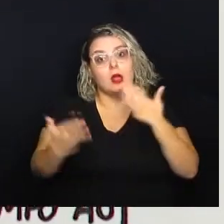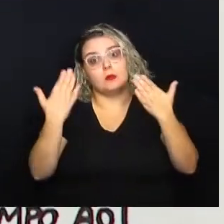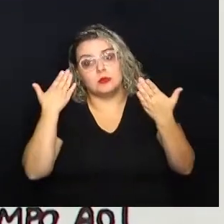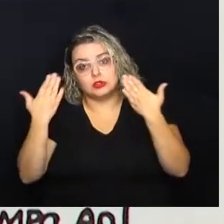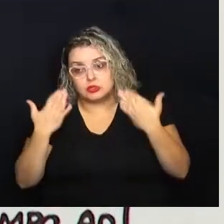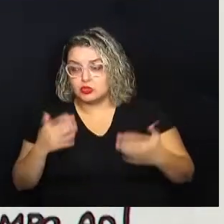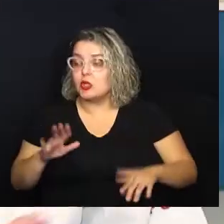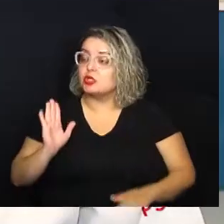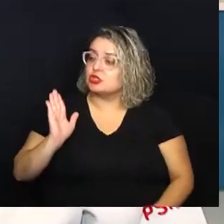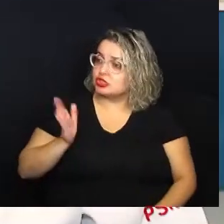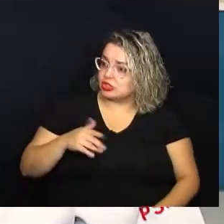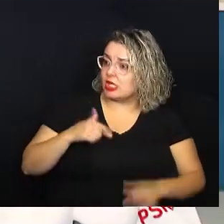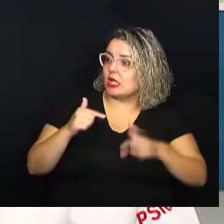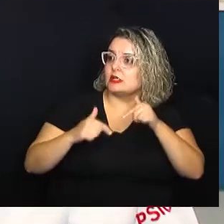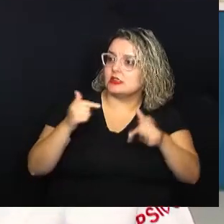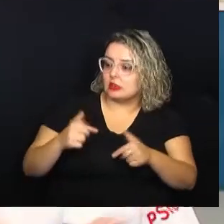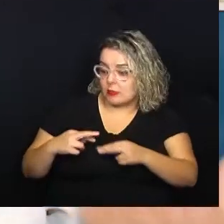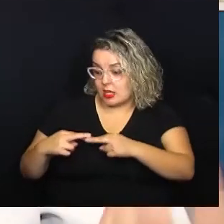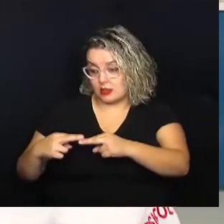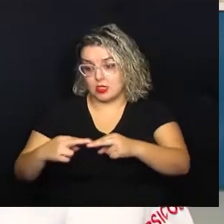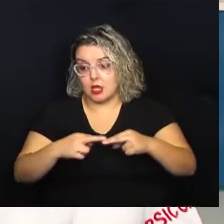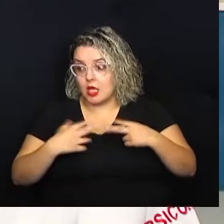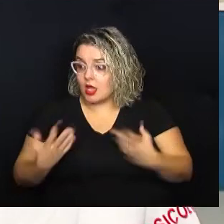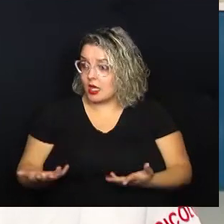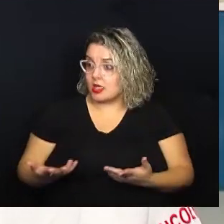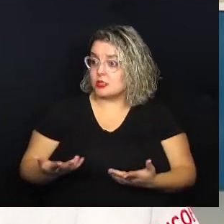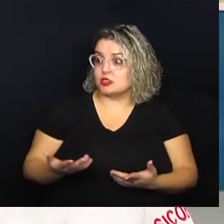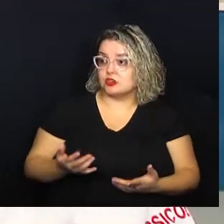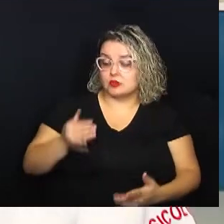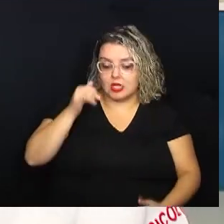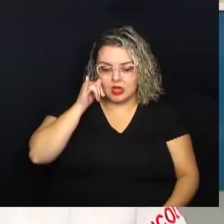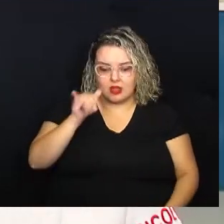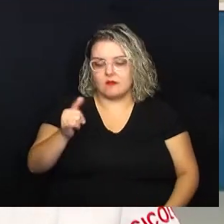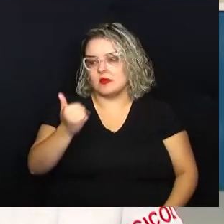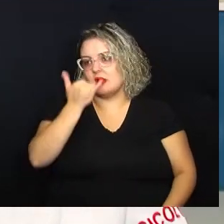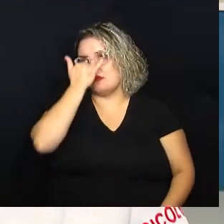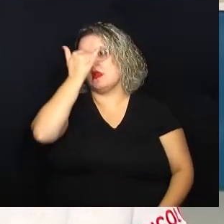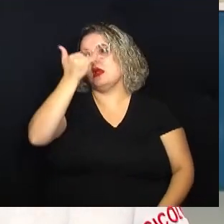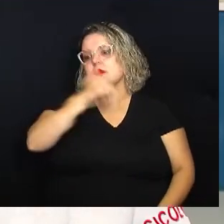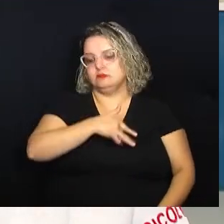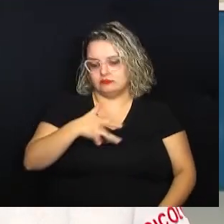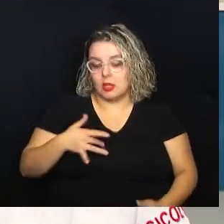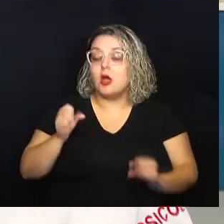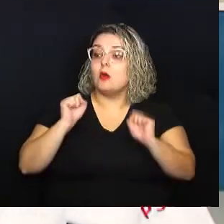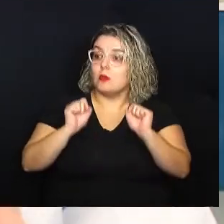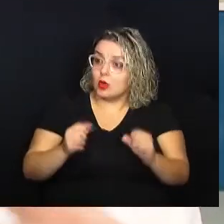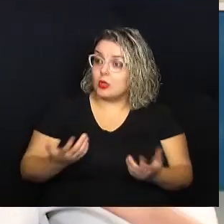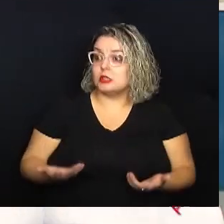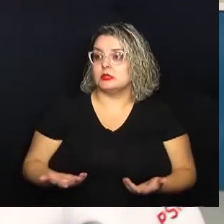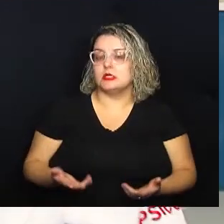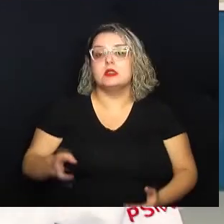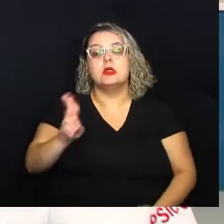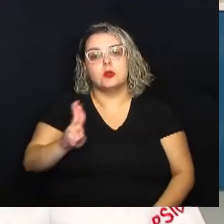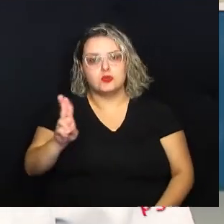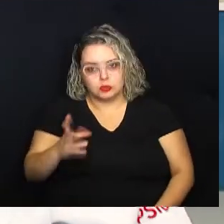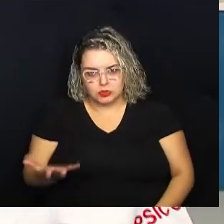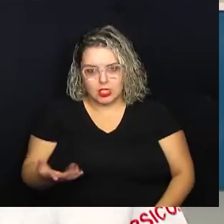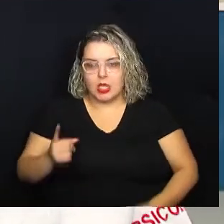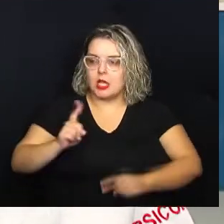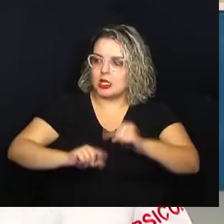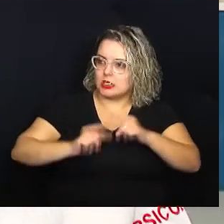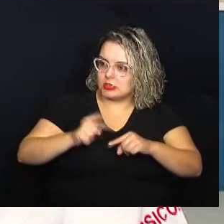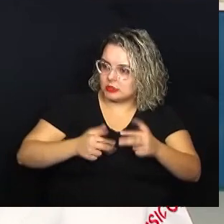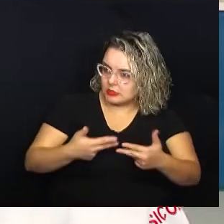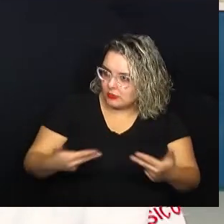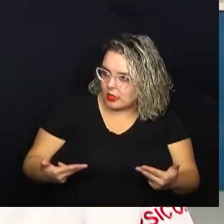esferas sociais. Psicólogos, né, que já trabalham na rede, em prevenção, também poderão